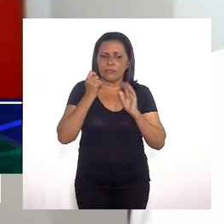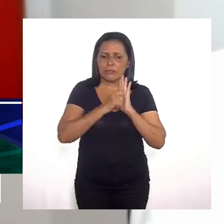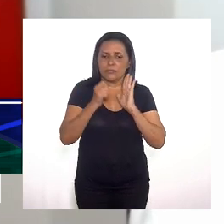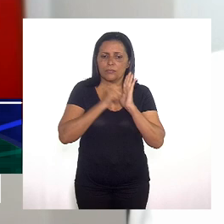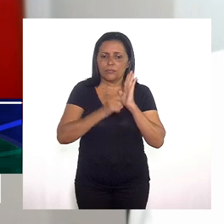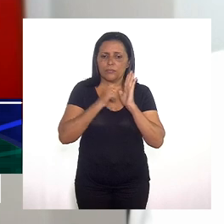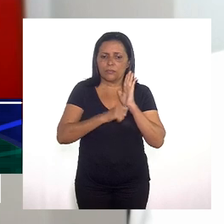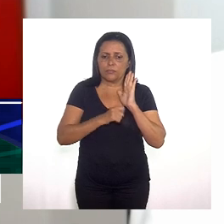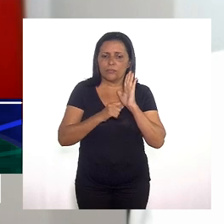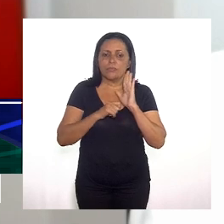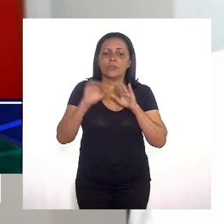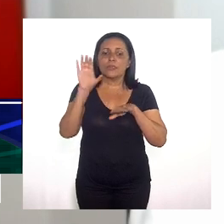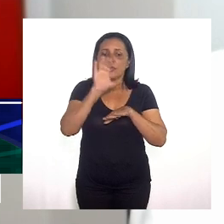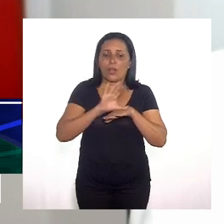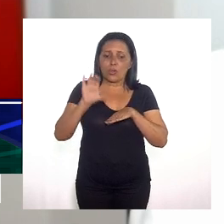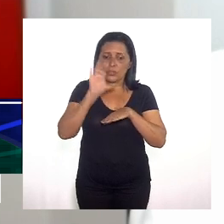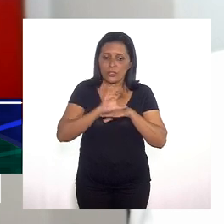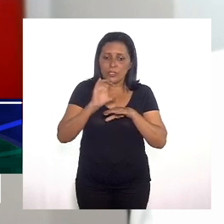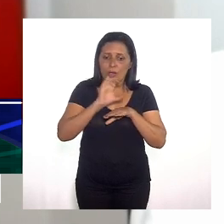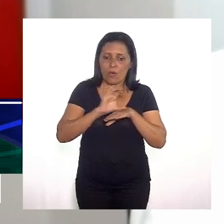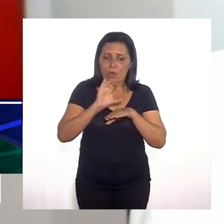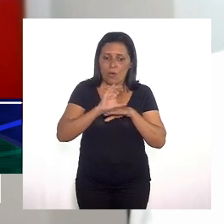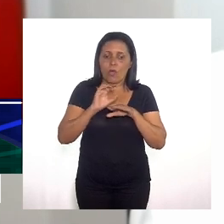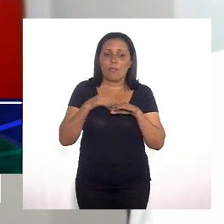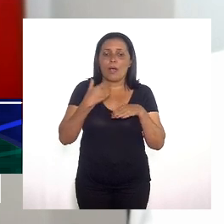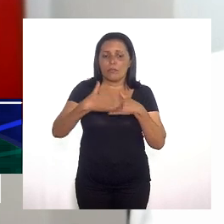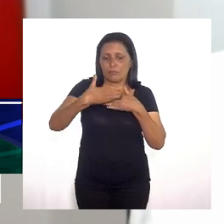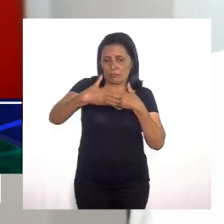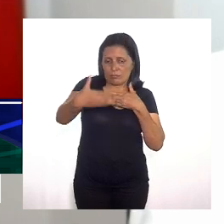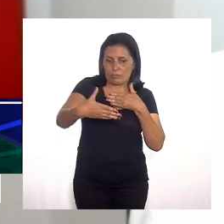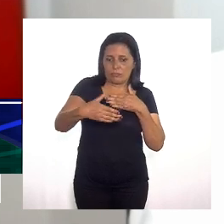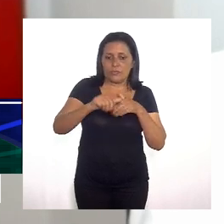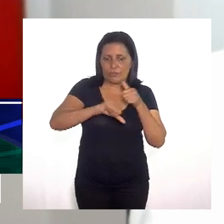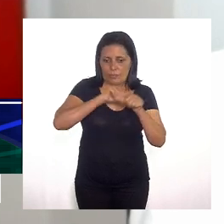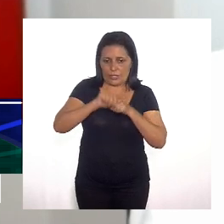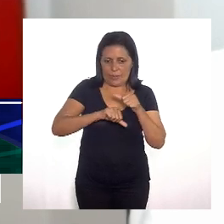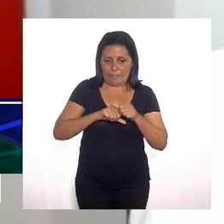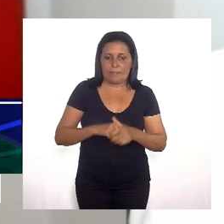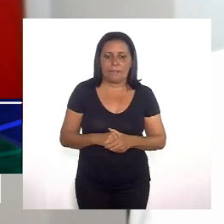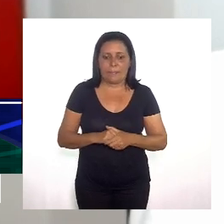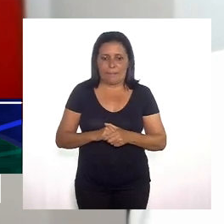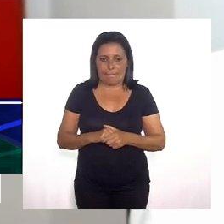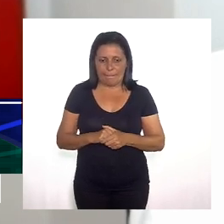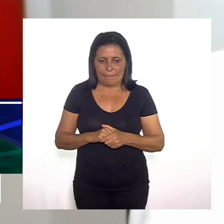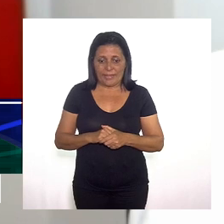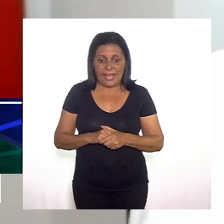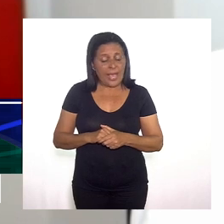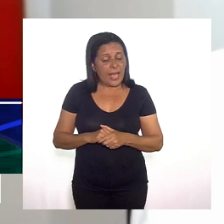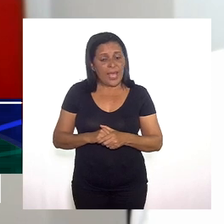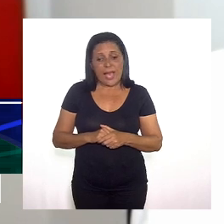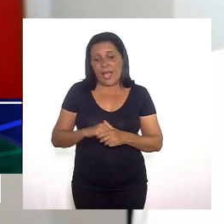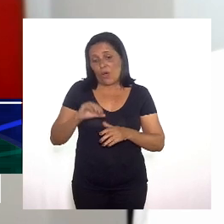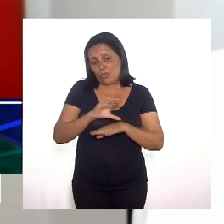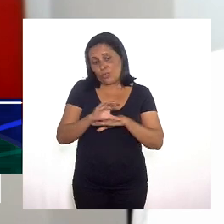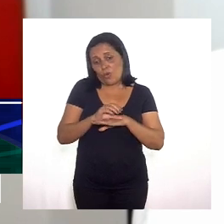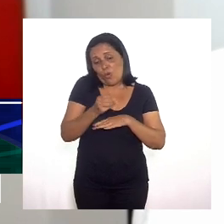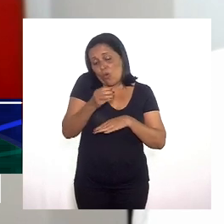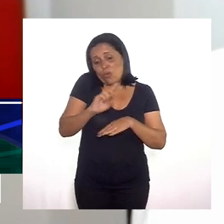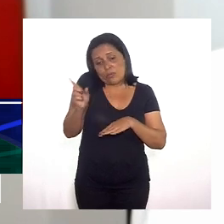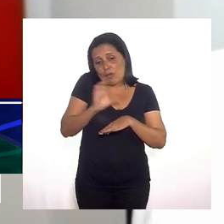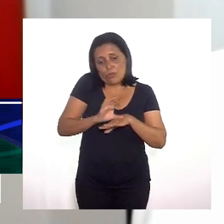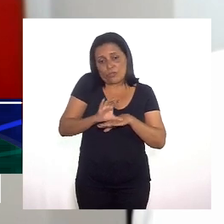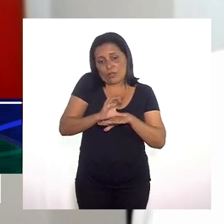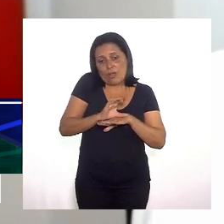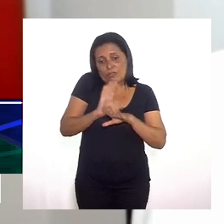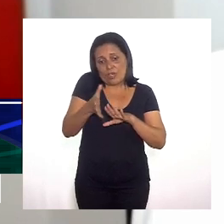no regimento e na Constituição. Mas mais para frente a gente muda isso. É constitucional ou incondicional? Aquela coisa